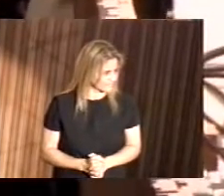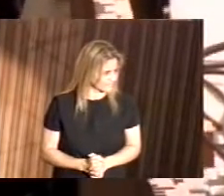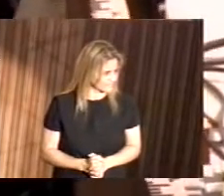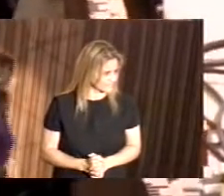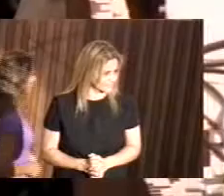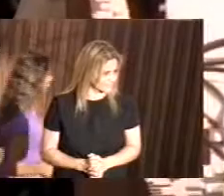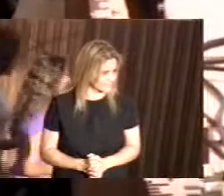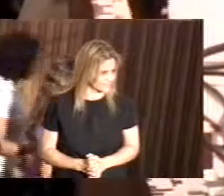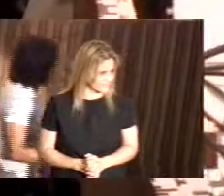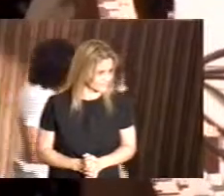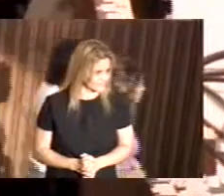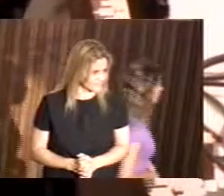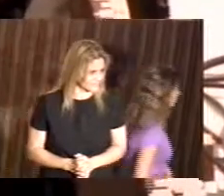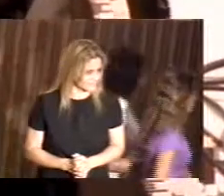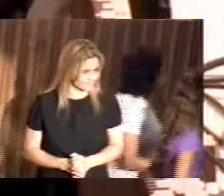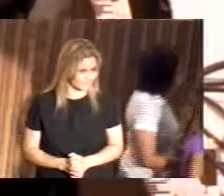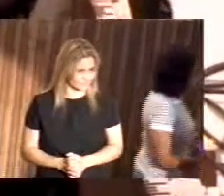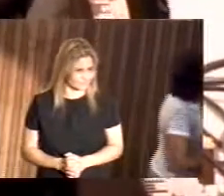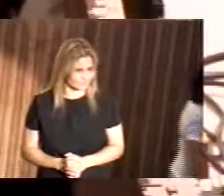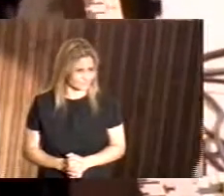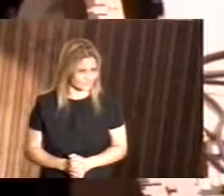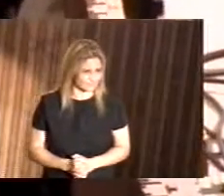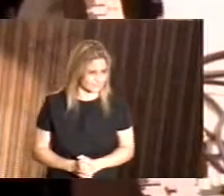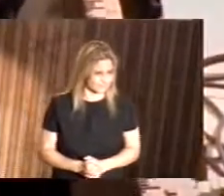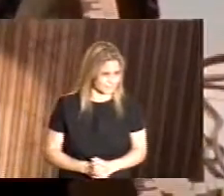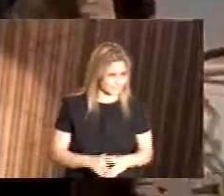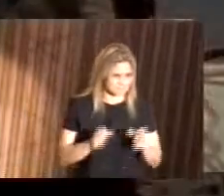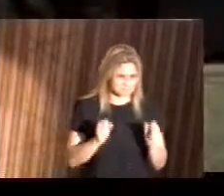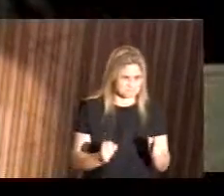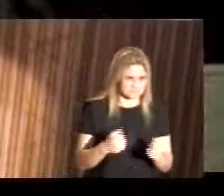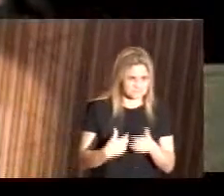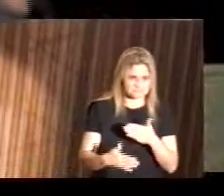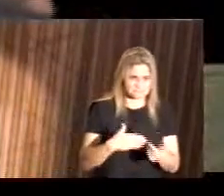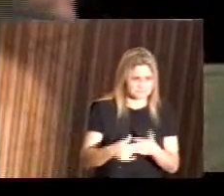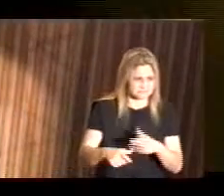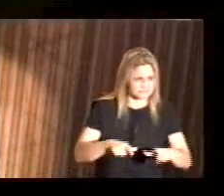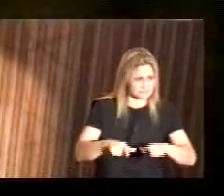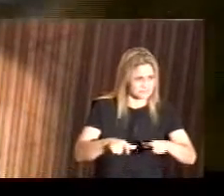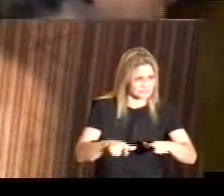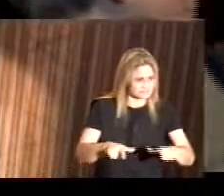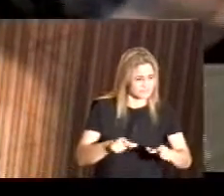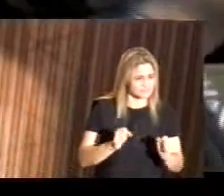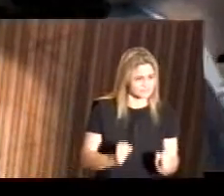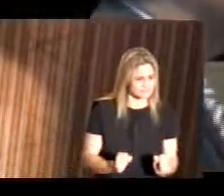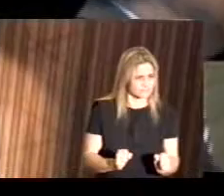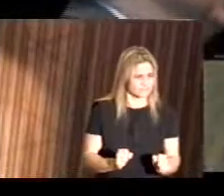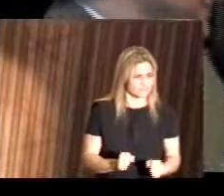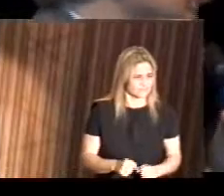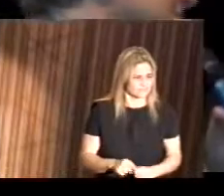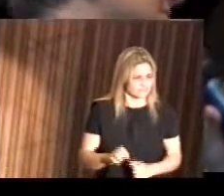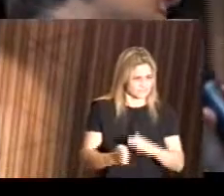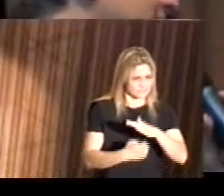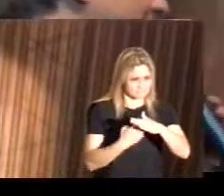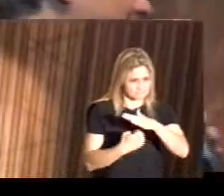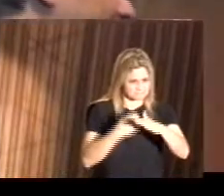vida. Valia para um criador de gado, vale para um empresário, vale para